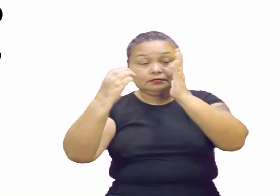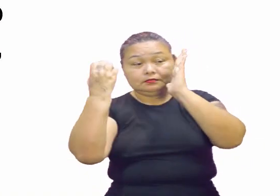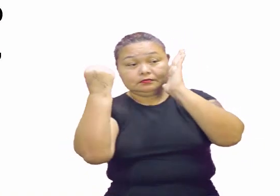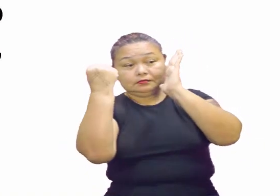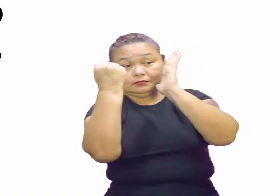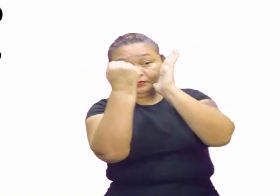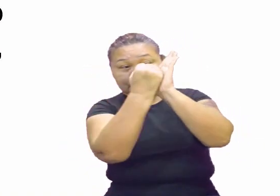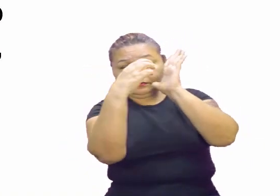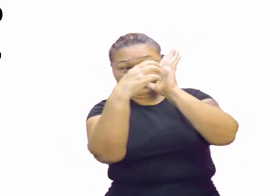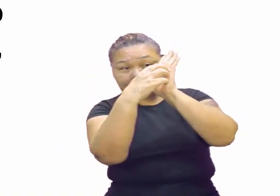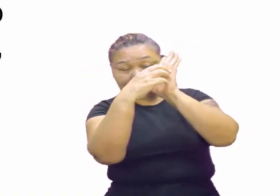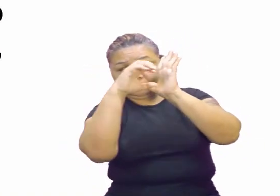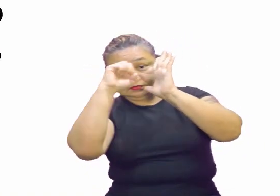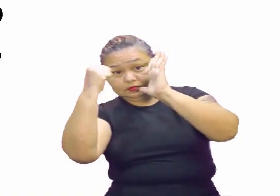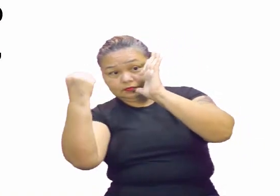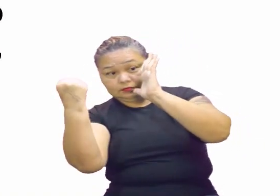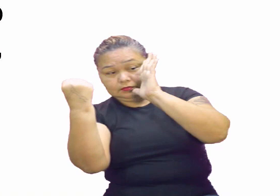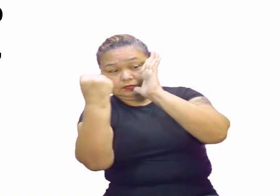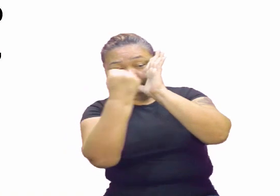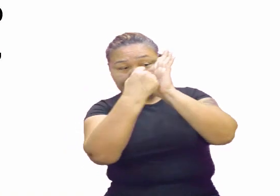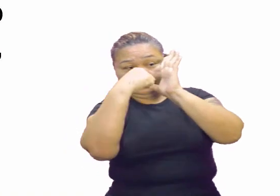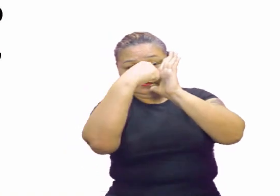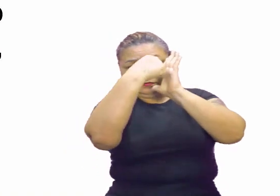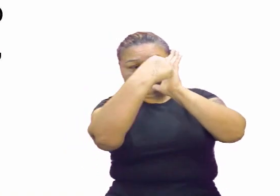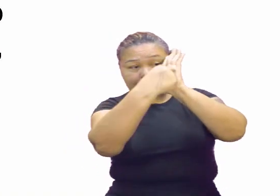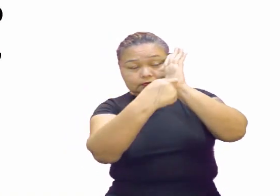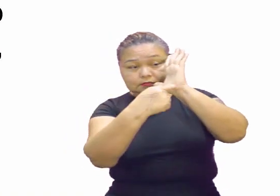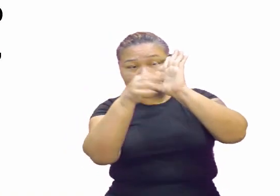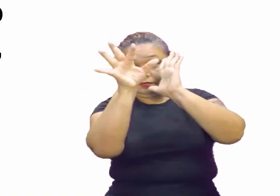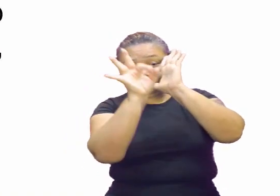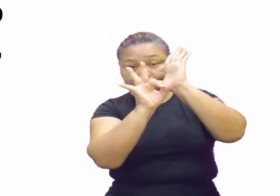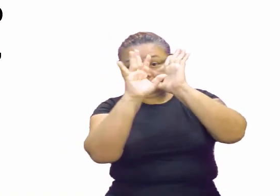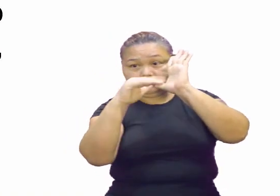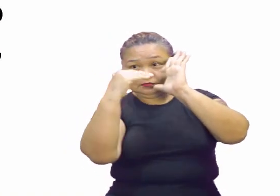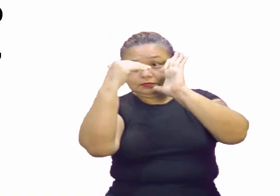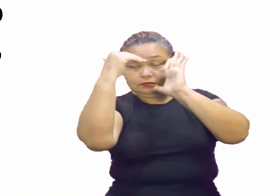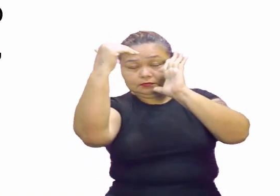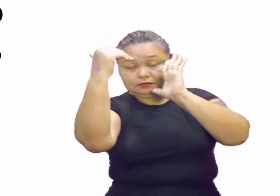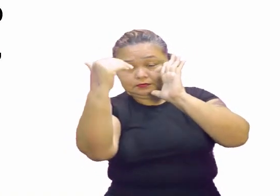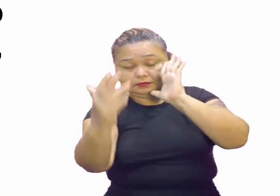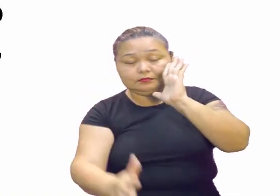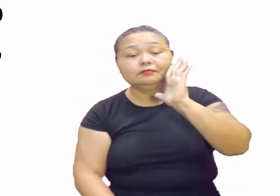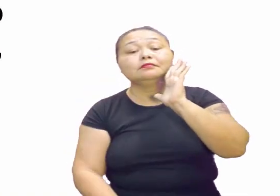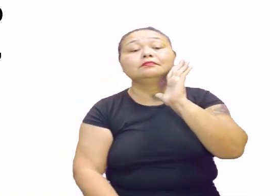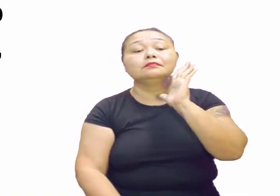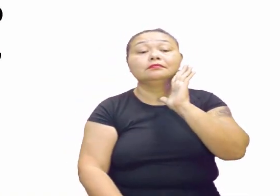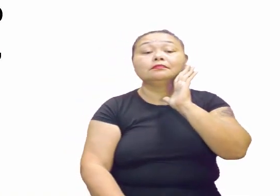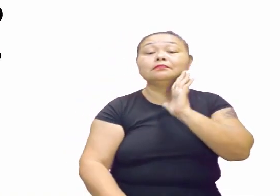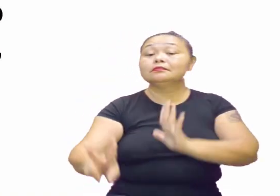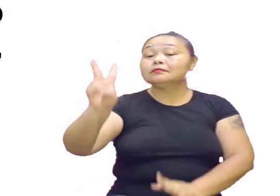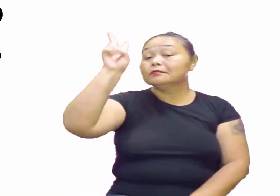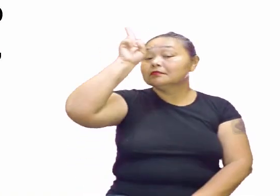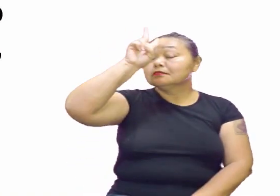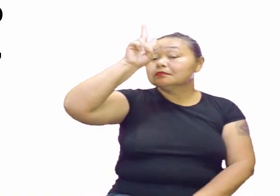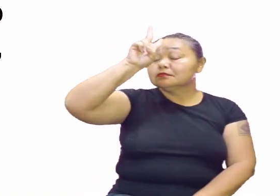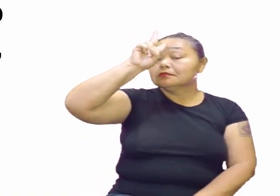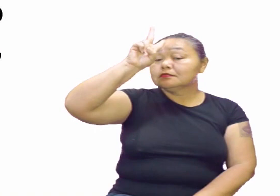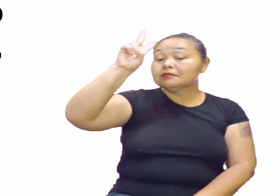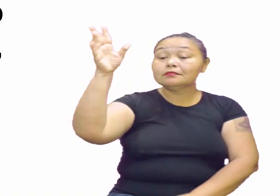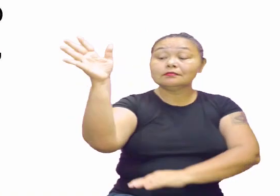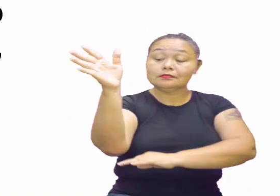certo? Um globo com uma faixa, ordem e progresso. Lembrando que